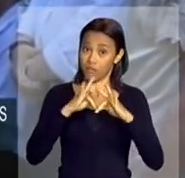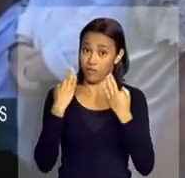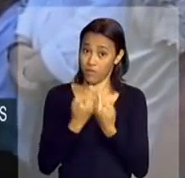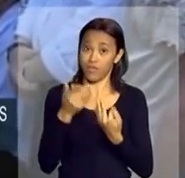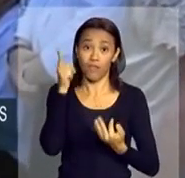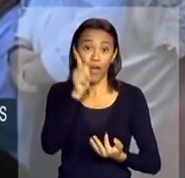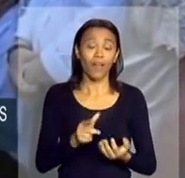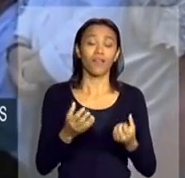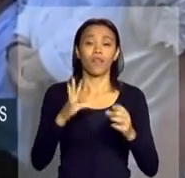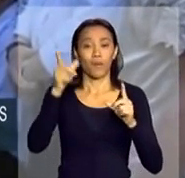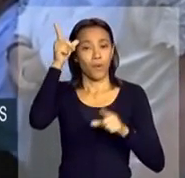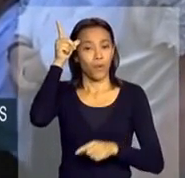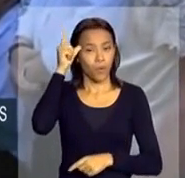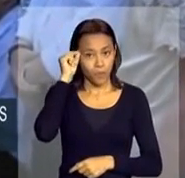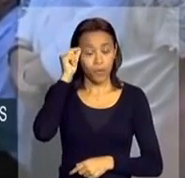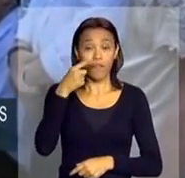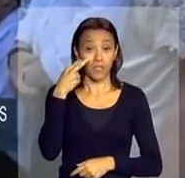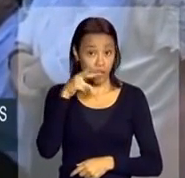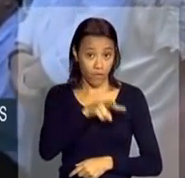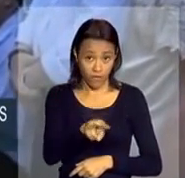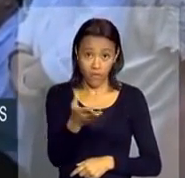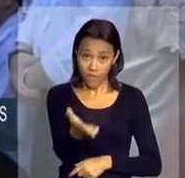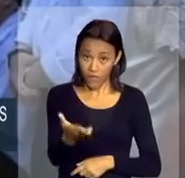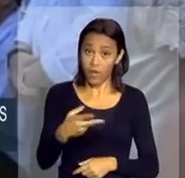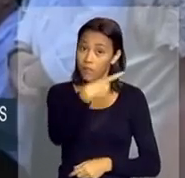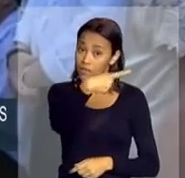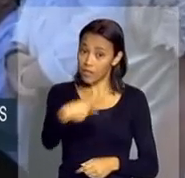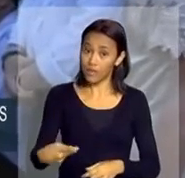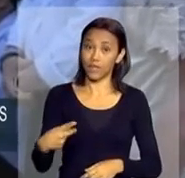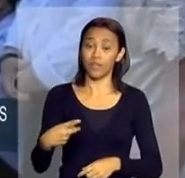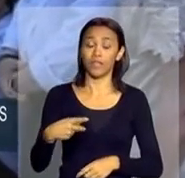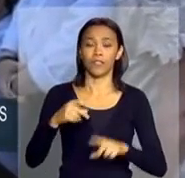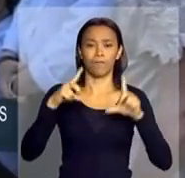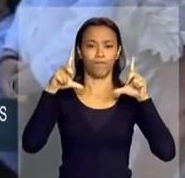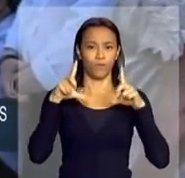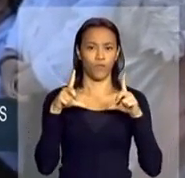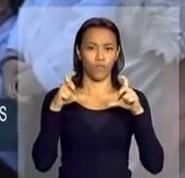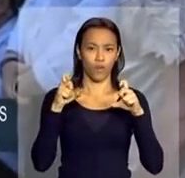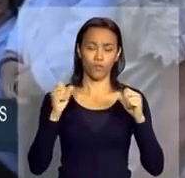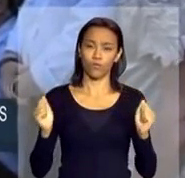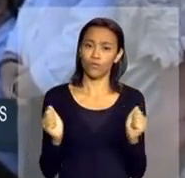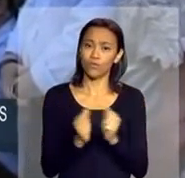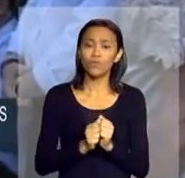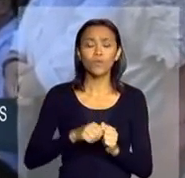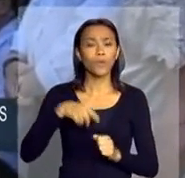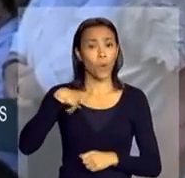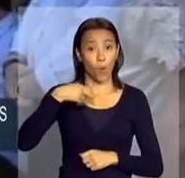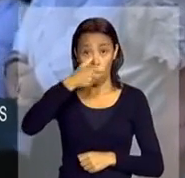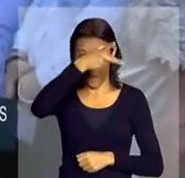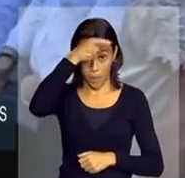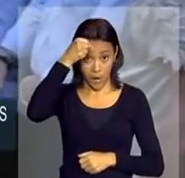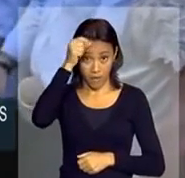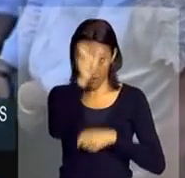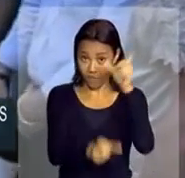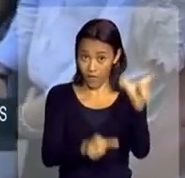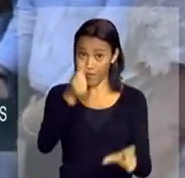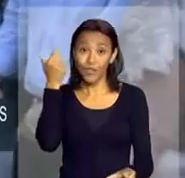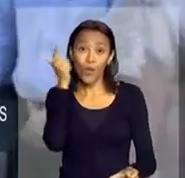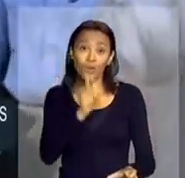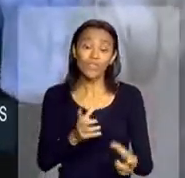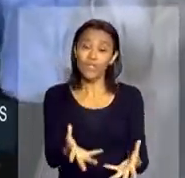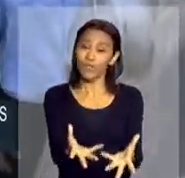imagens da presidenta Dilma Rossef posando para foto junto com os prefeitos beneficiados